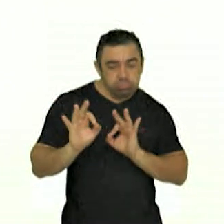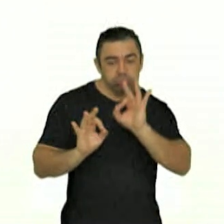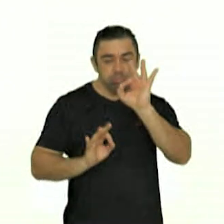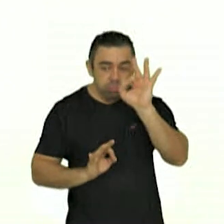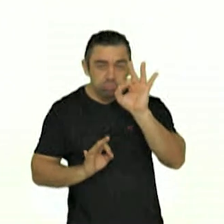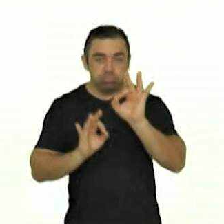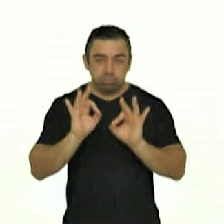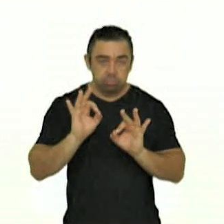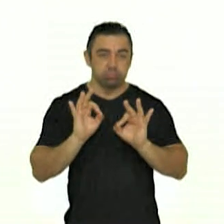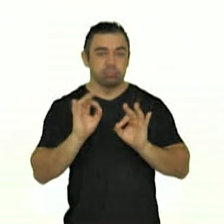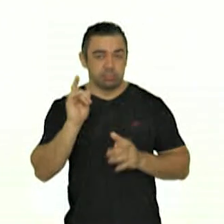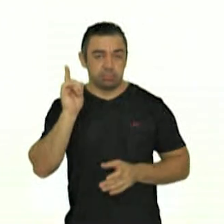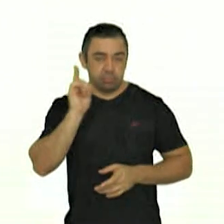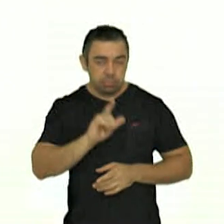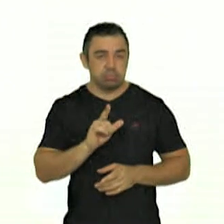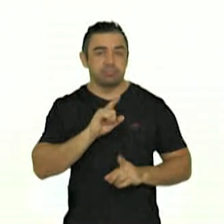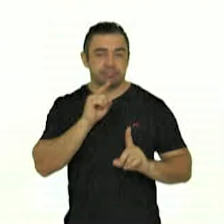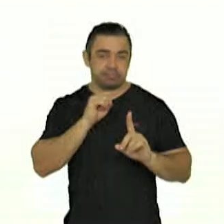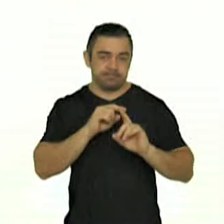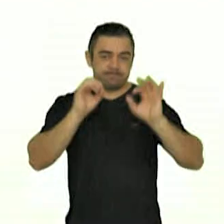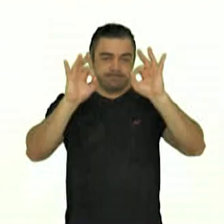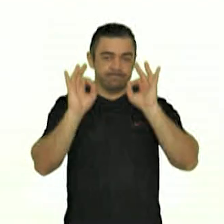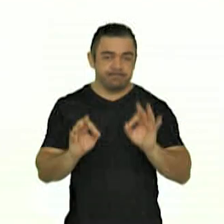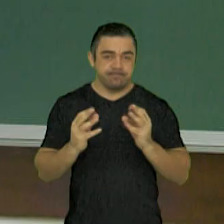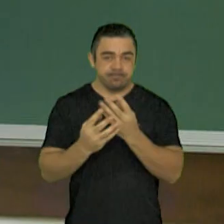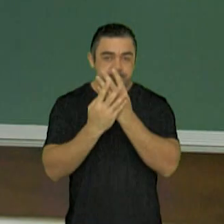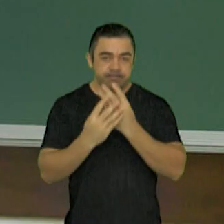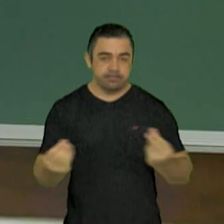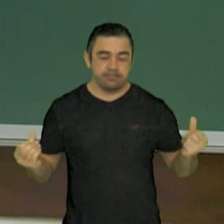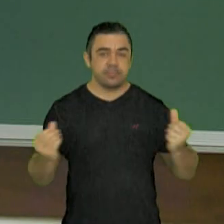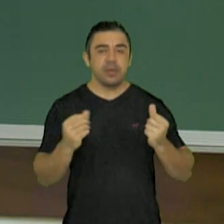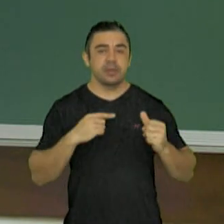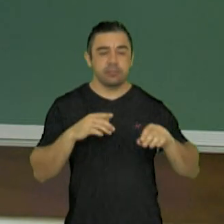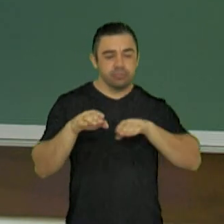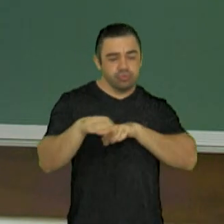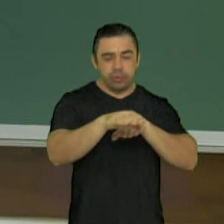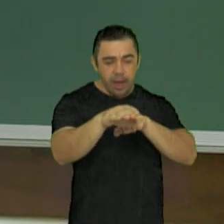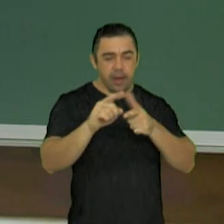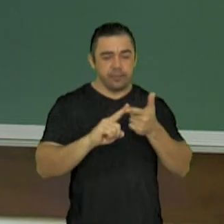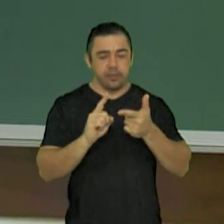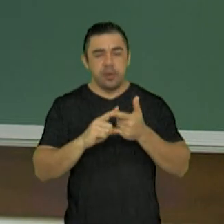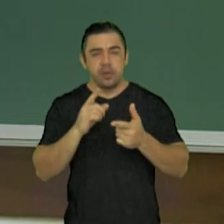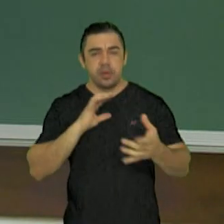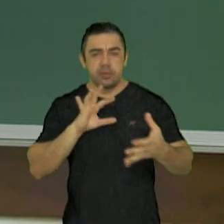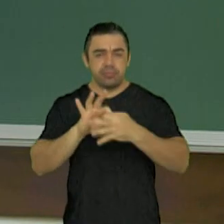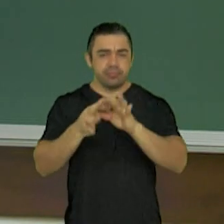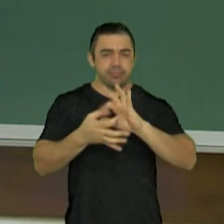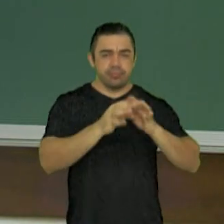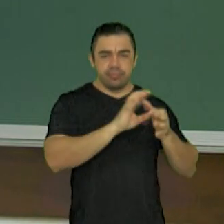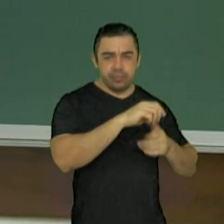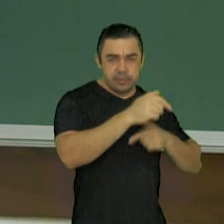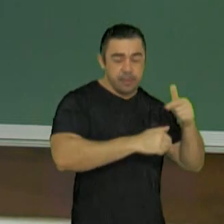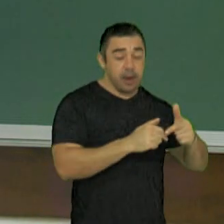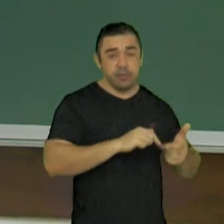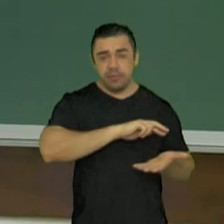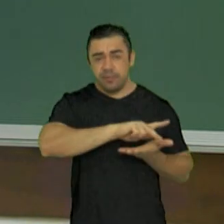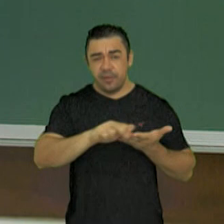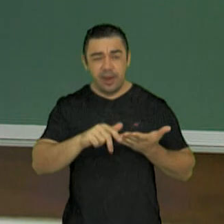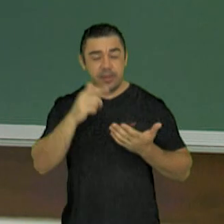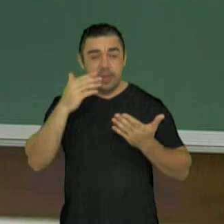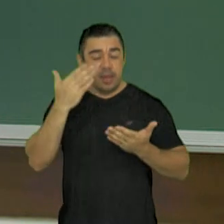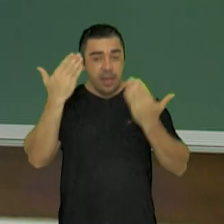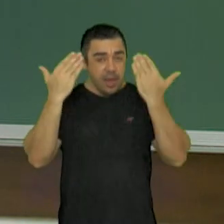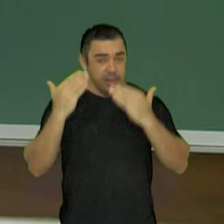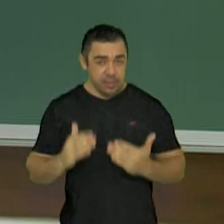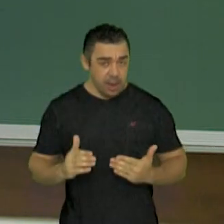ela chegue a esse objetivo aí, ó, qualificação de tráfego, interligação de serviços, faz uma série de análises, tudo